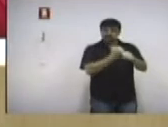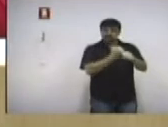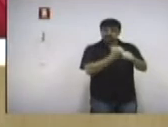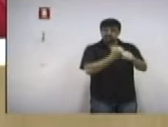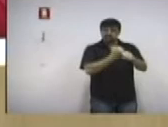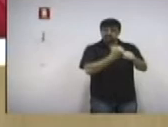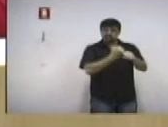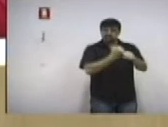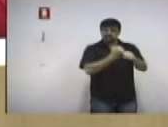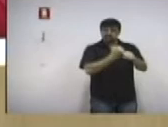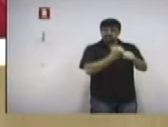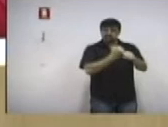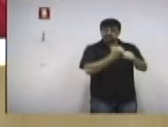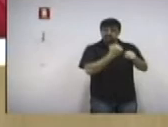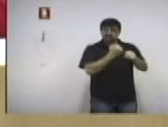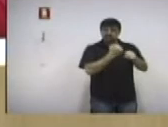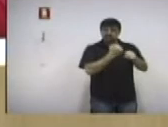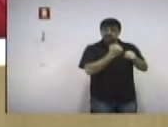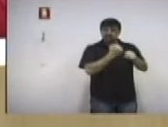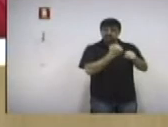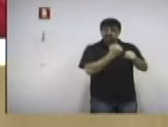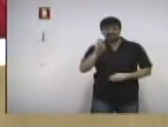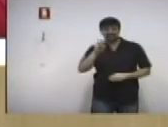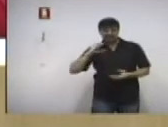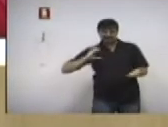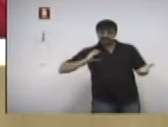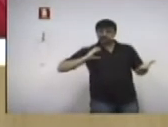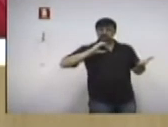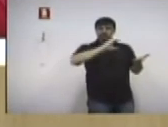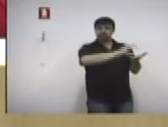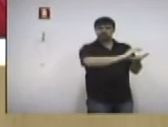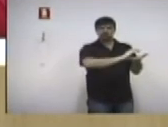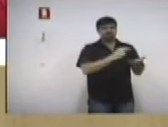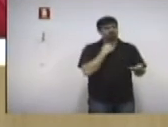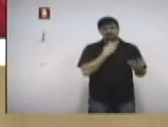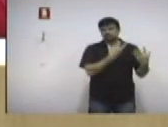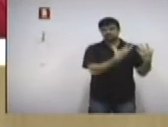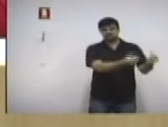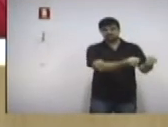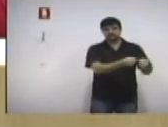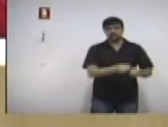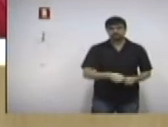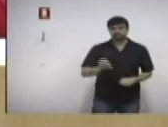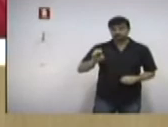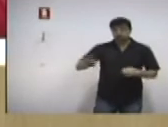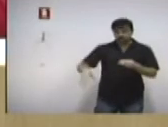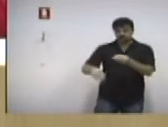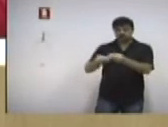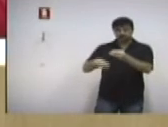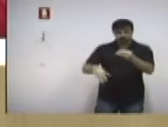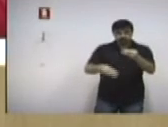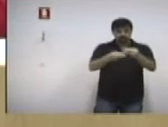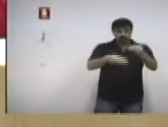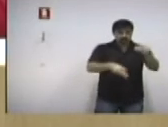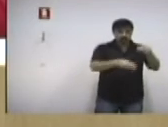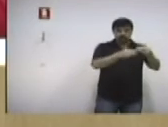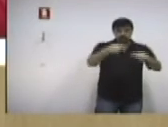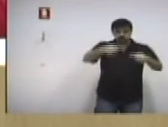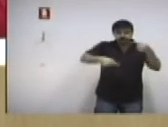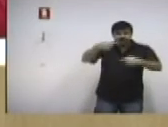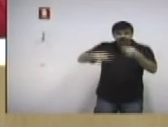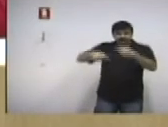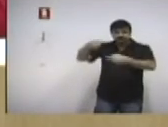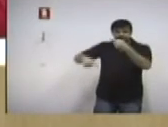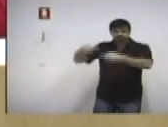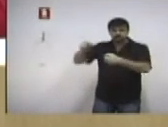município que melhoria que vem com 85 milhões e não dá para admitir isso e as emendas foram feitas em discussão e